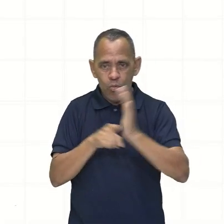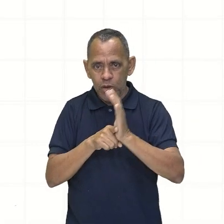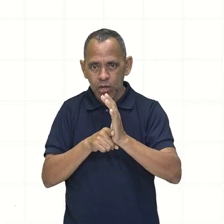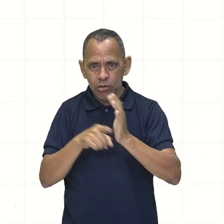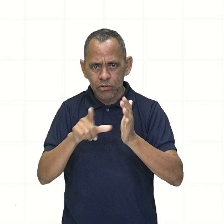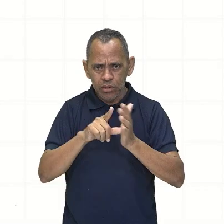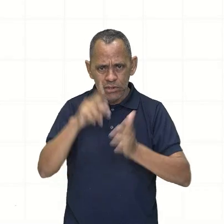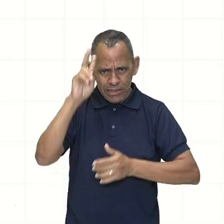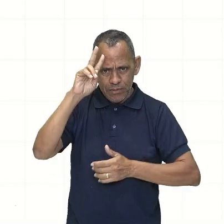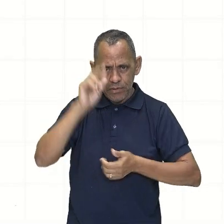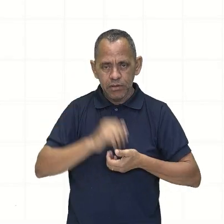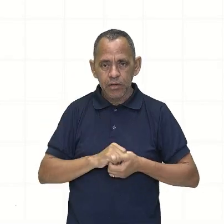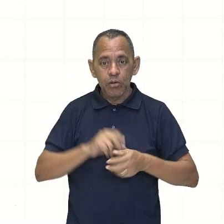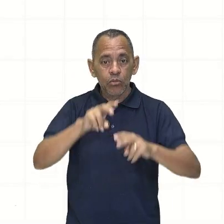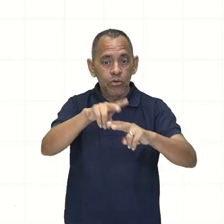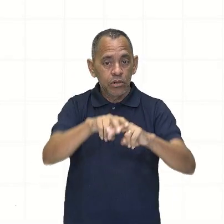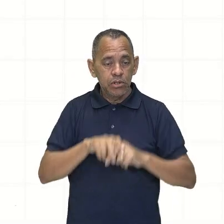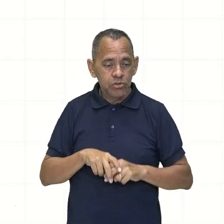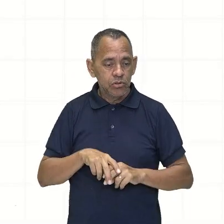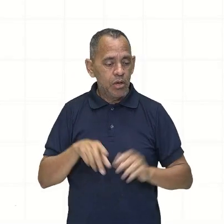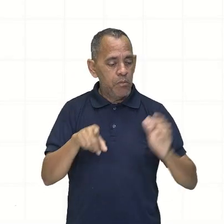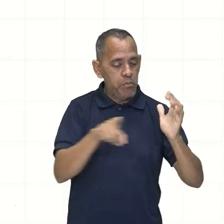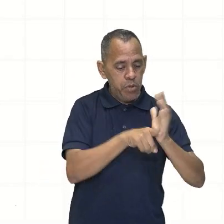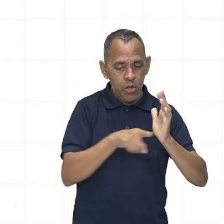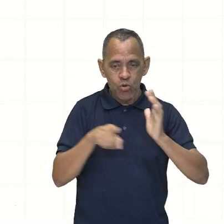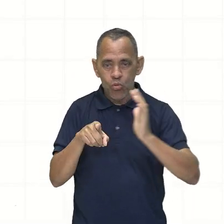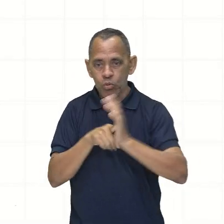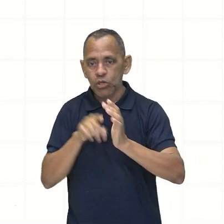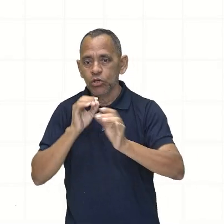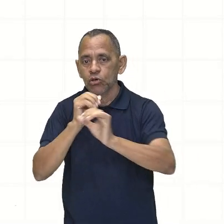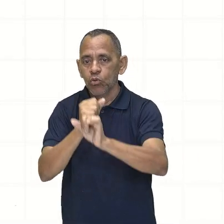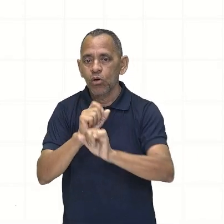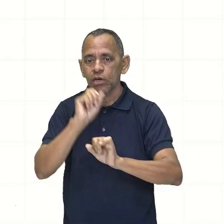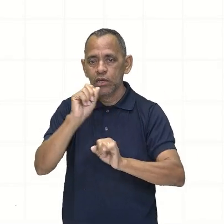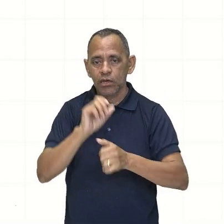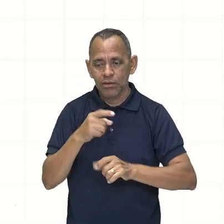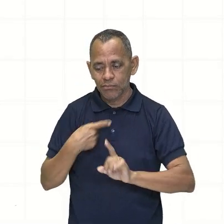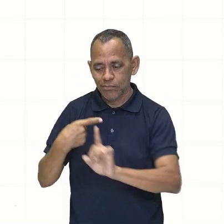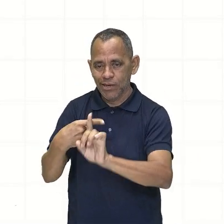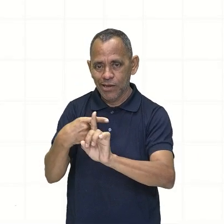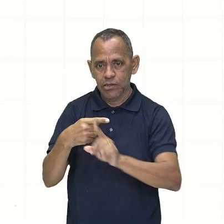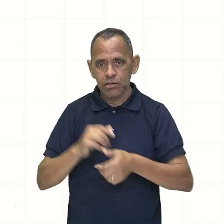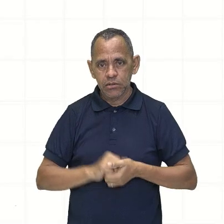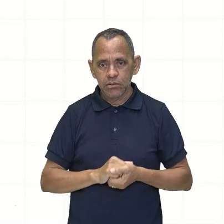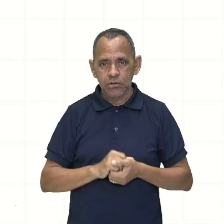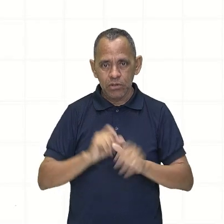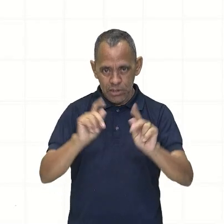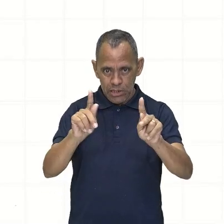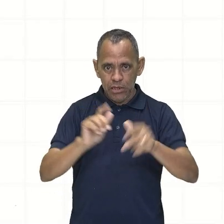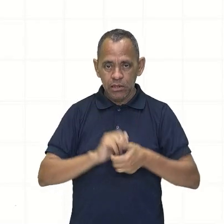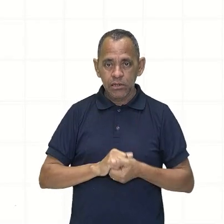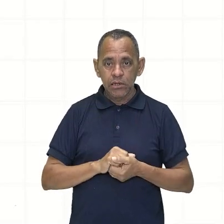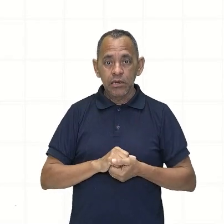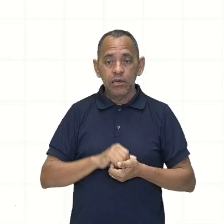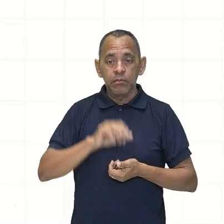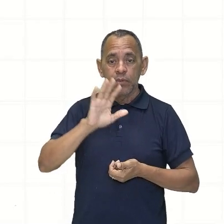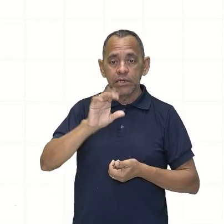aí por isso os dois de menos viraram mais, tá? E quando os dois